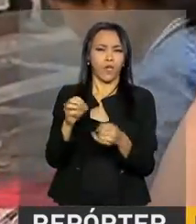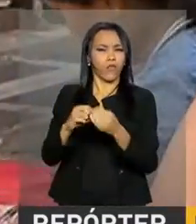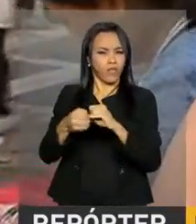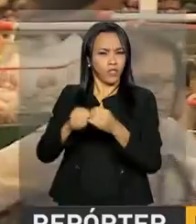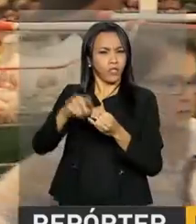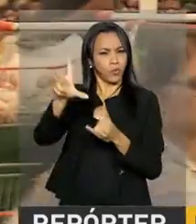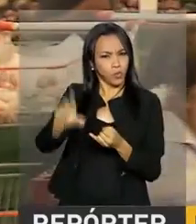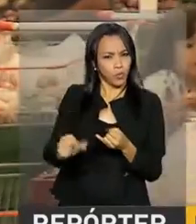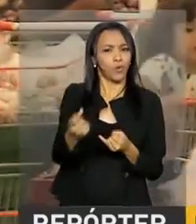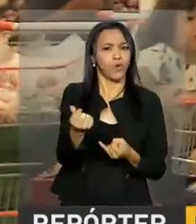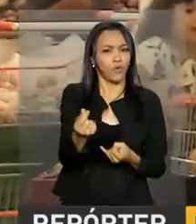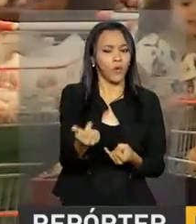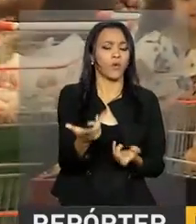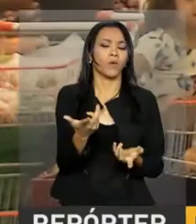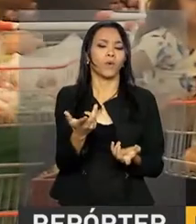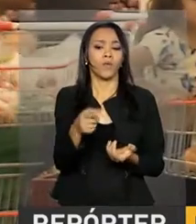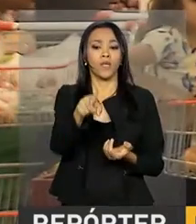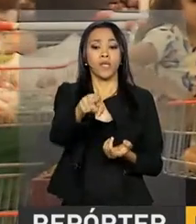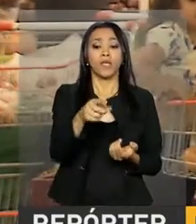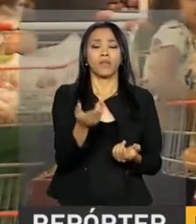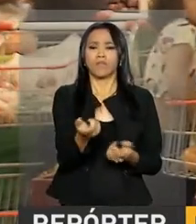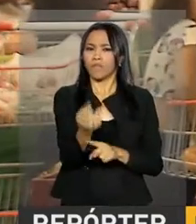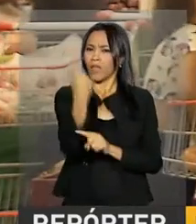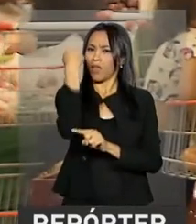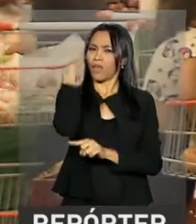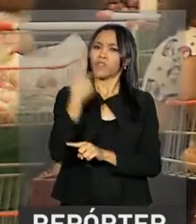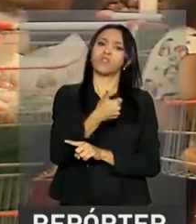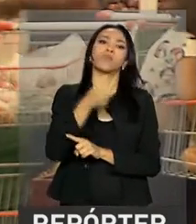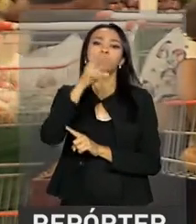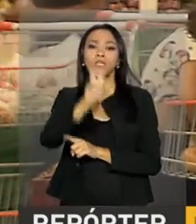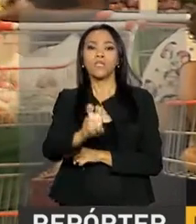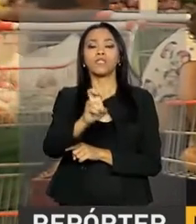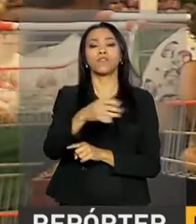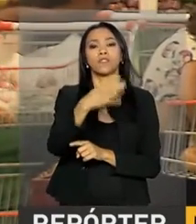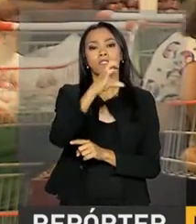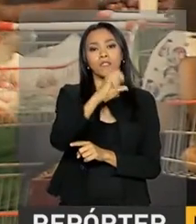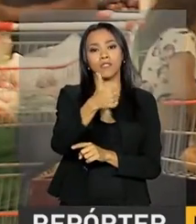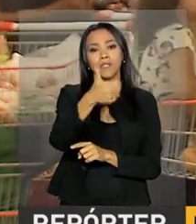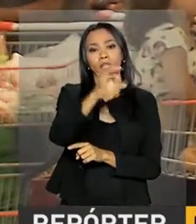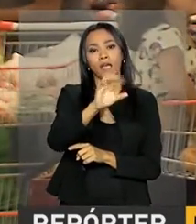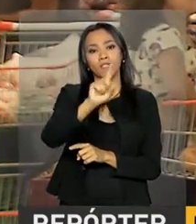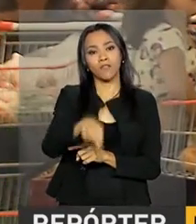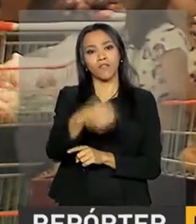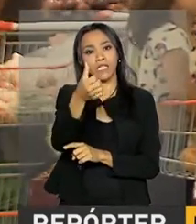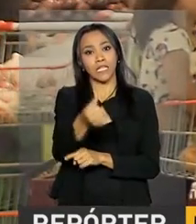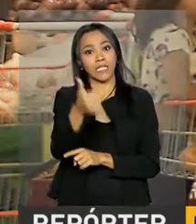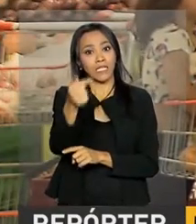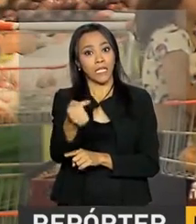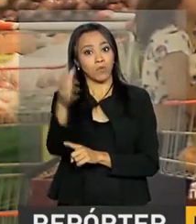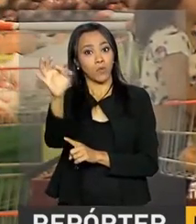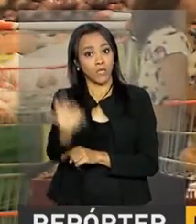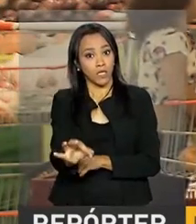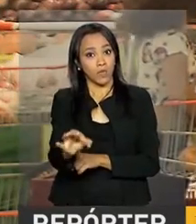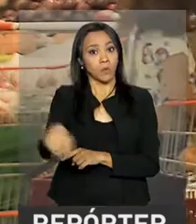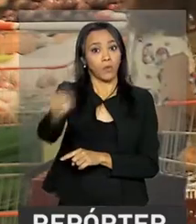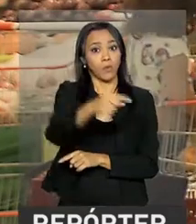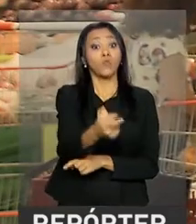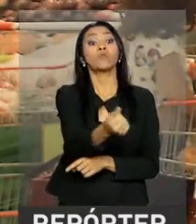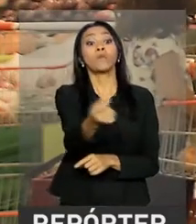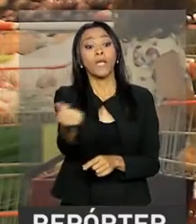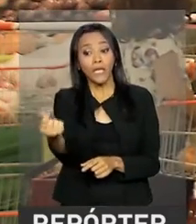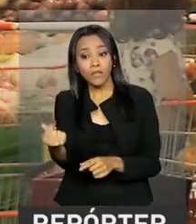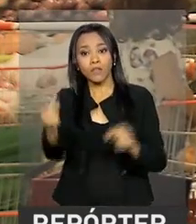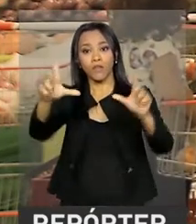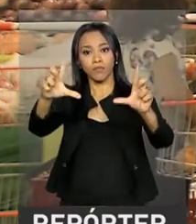diminuída de 2015 quando a inflação chegou a 10,67 por cento o reajuste dos preços vêm caindo